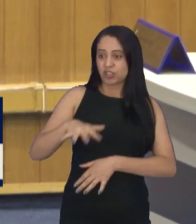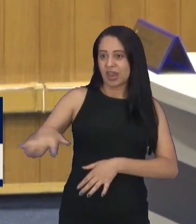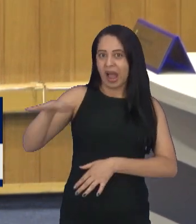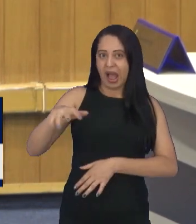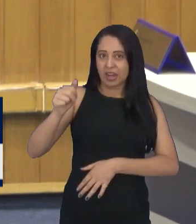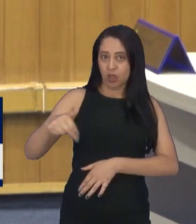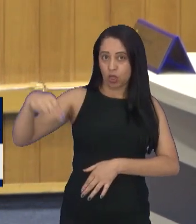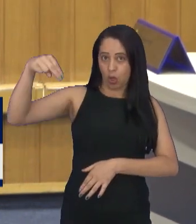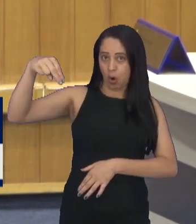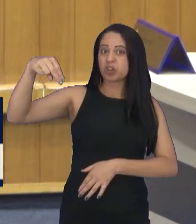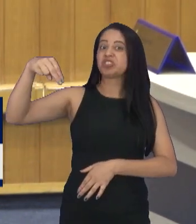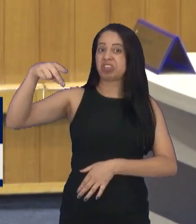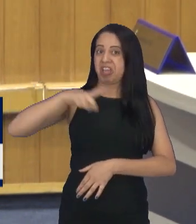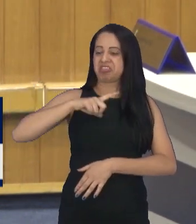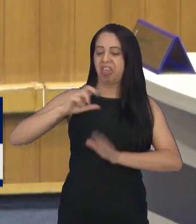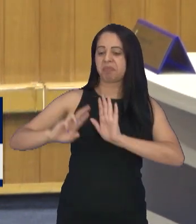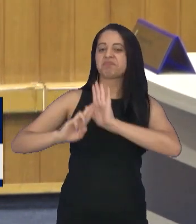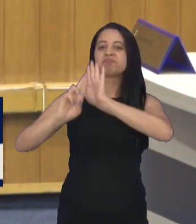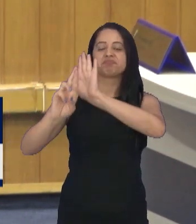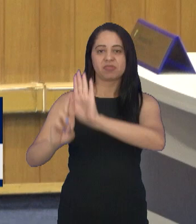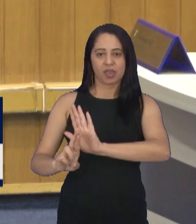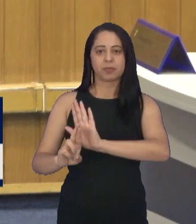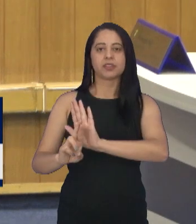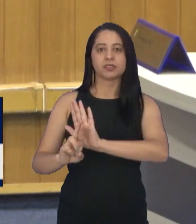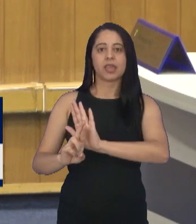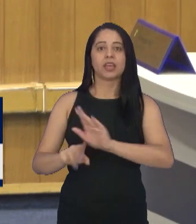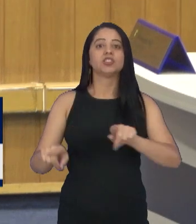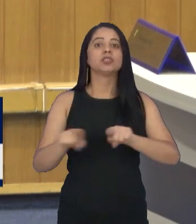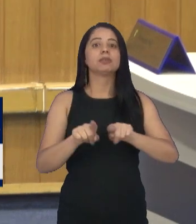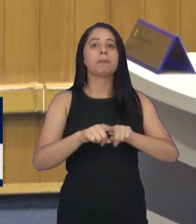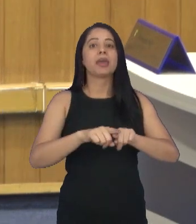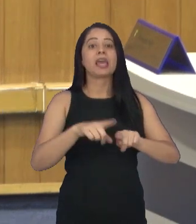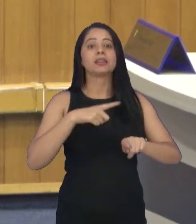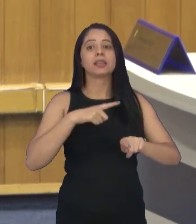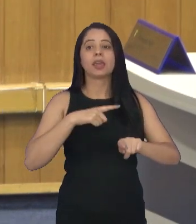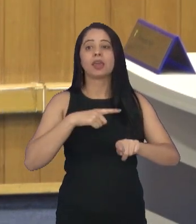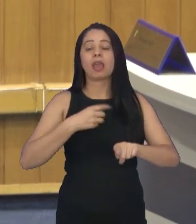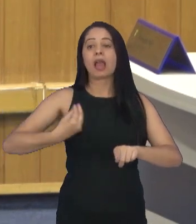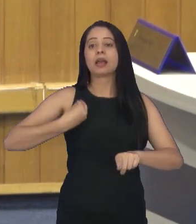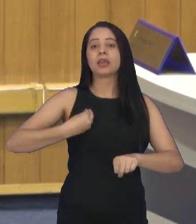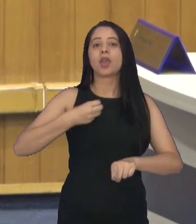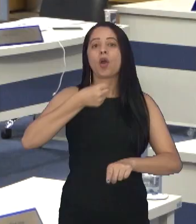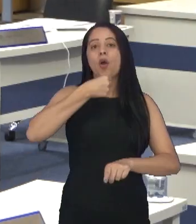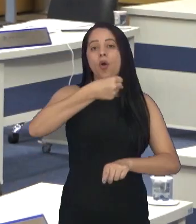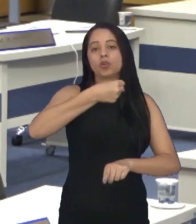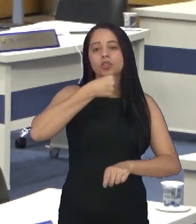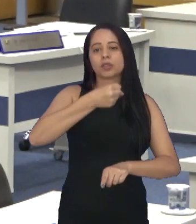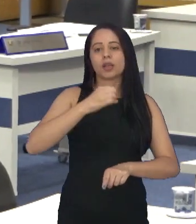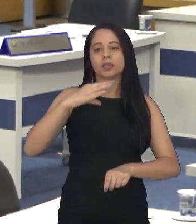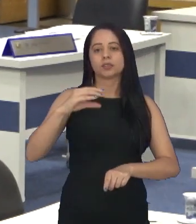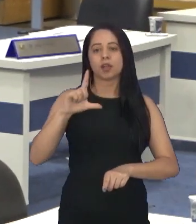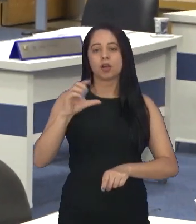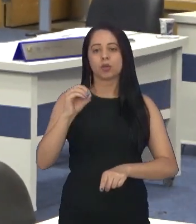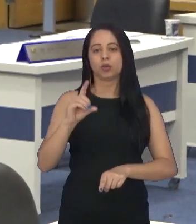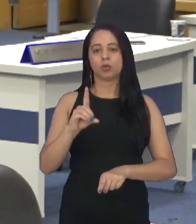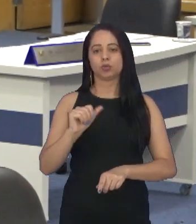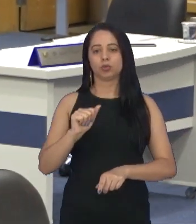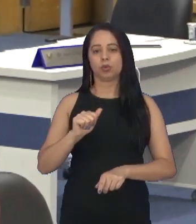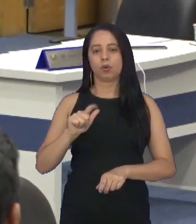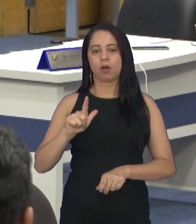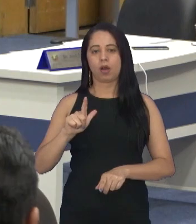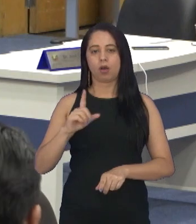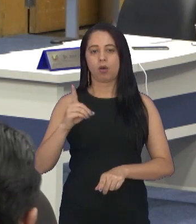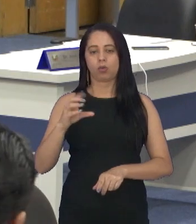representada, na verdade, né? Porque ao fundo, o jornalista, radialista Clodoaldo Braz, o pessoal representando sempre a Zona